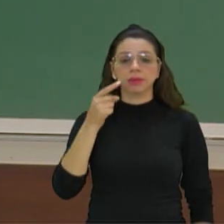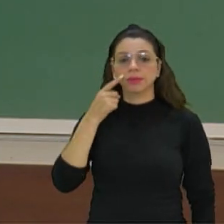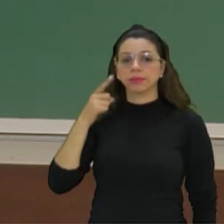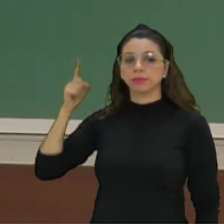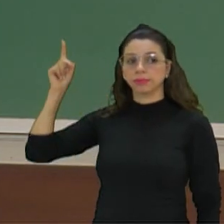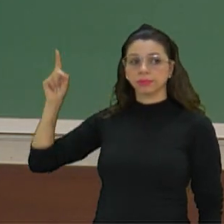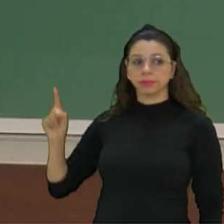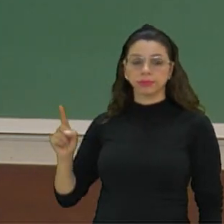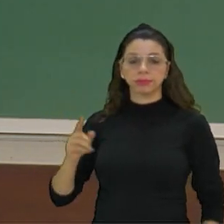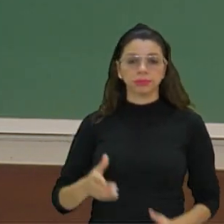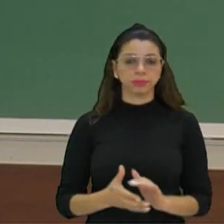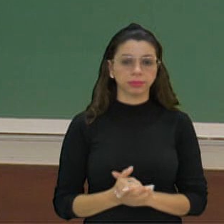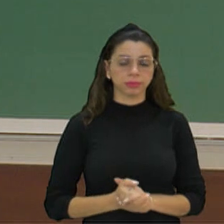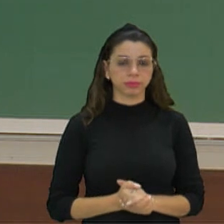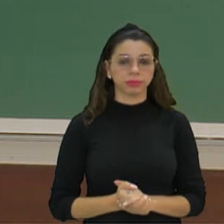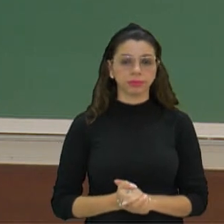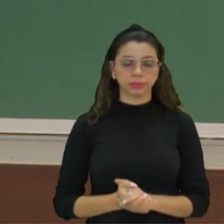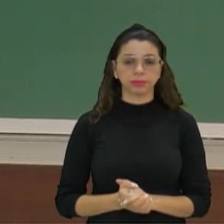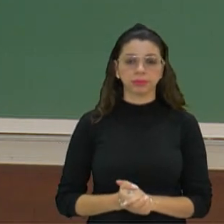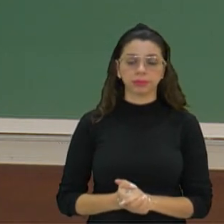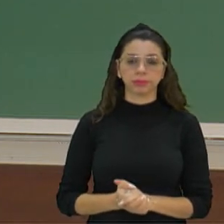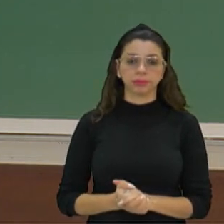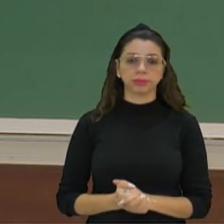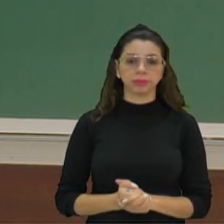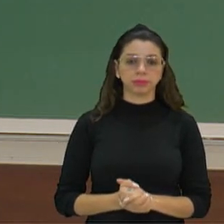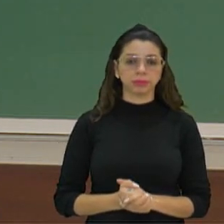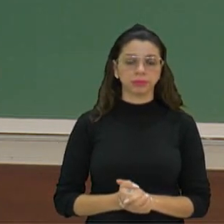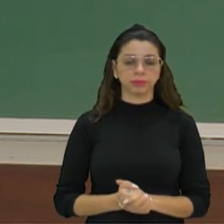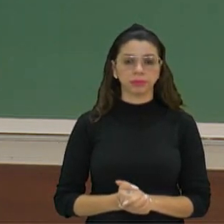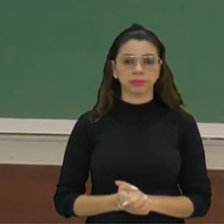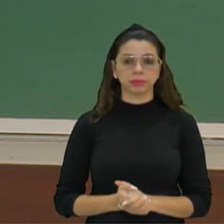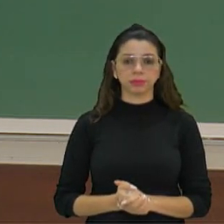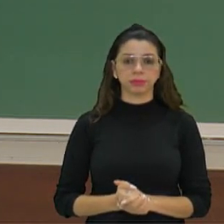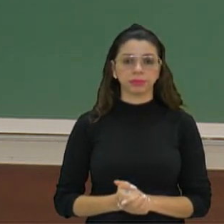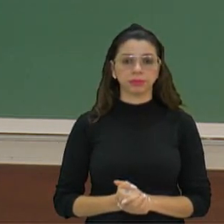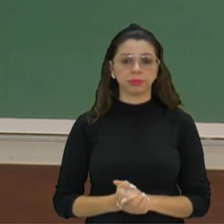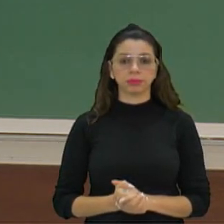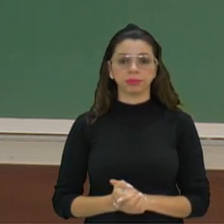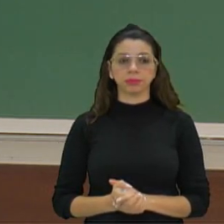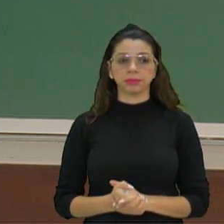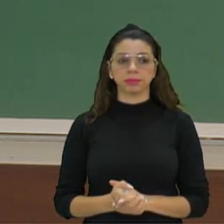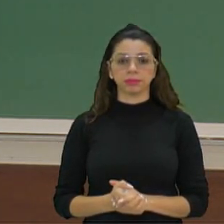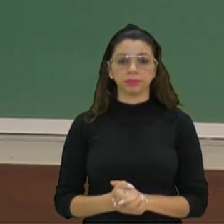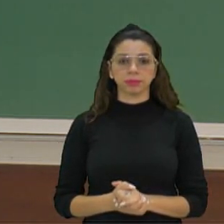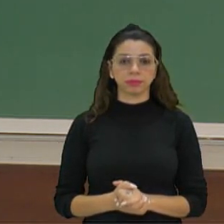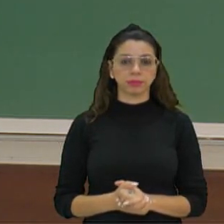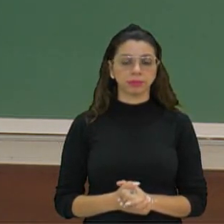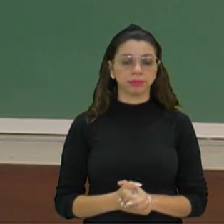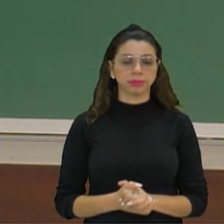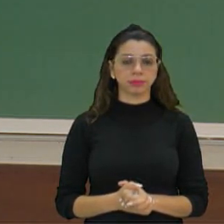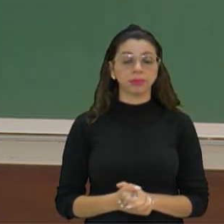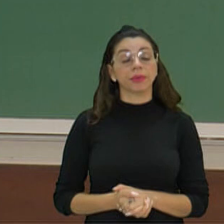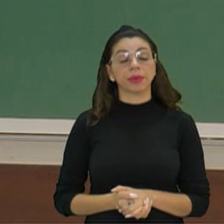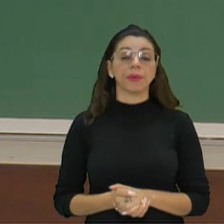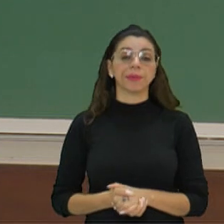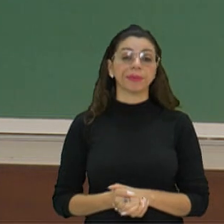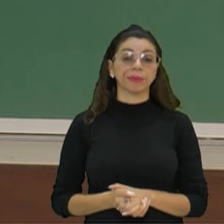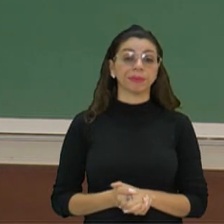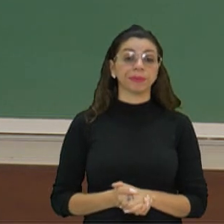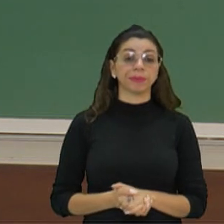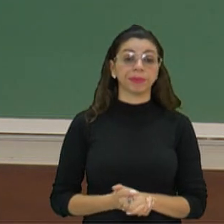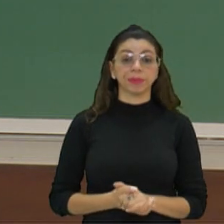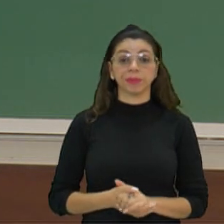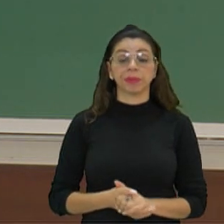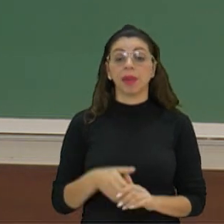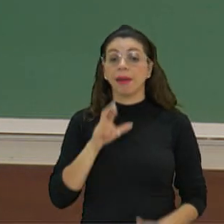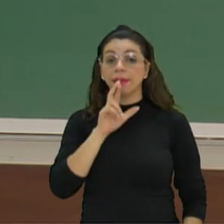do verbo herdar em inglês, né? A resposta certa seria hand down, ok? Então, hand